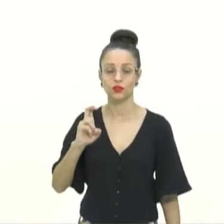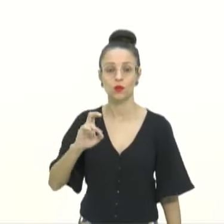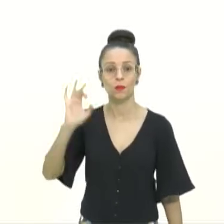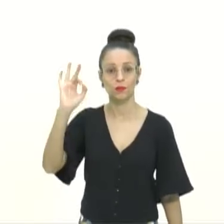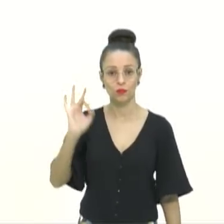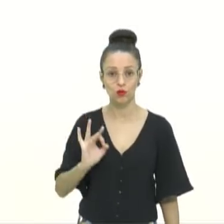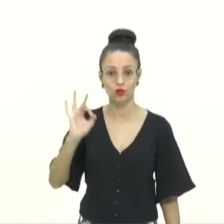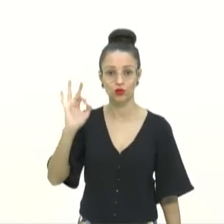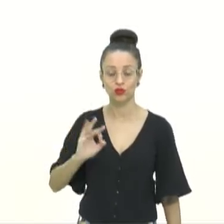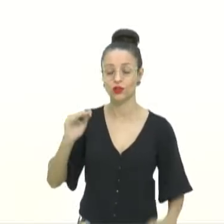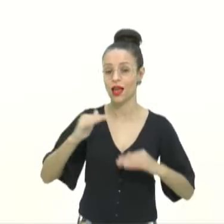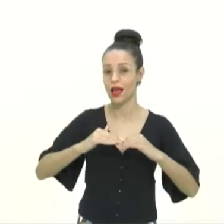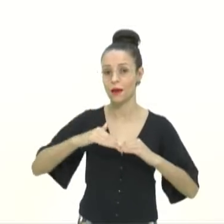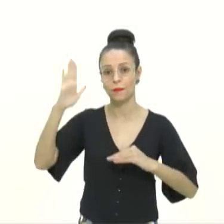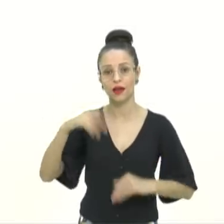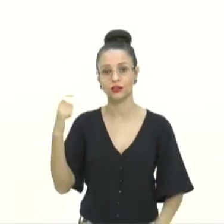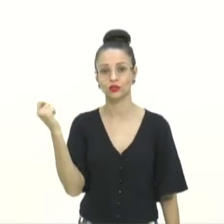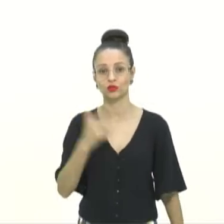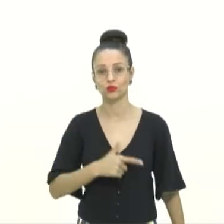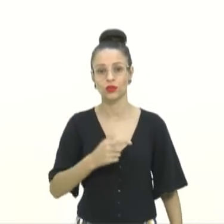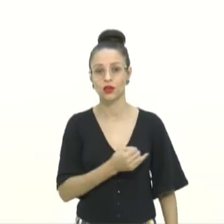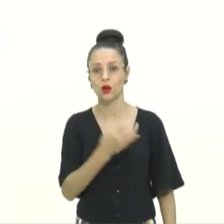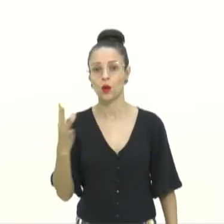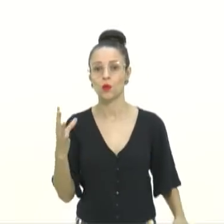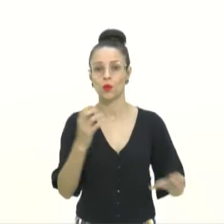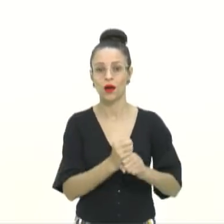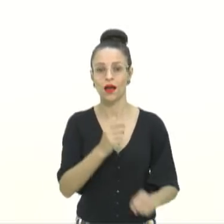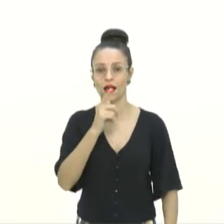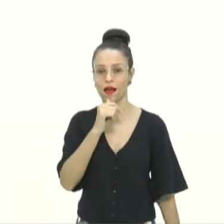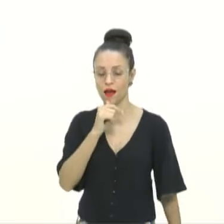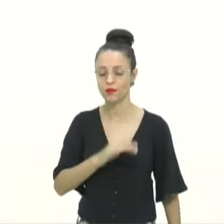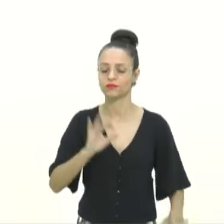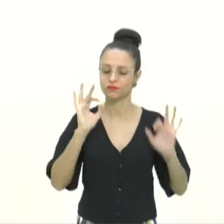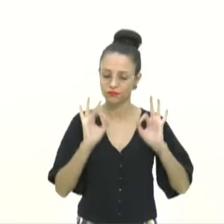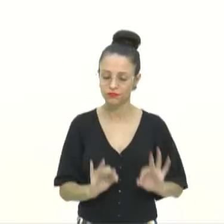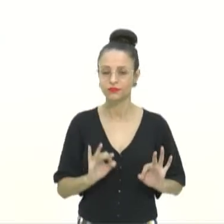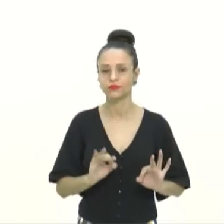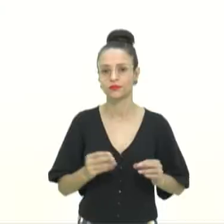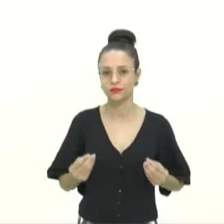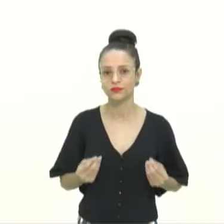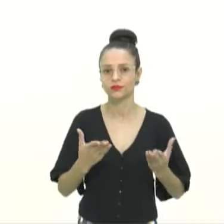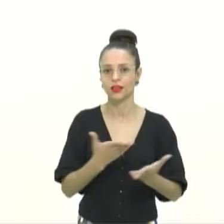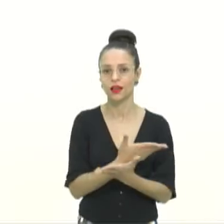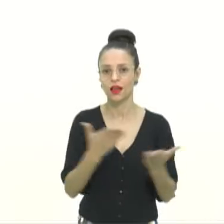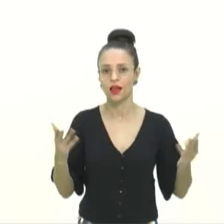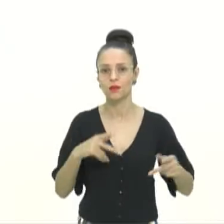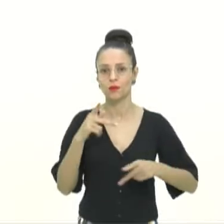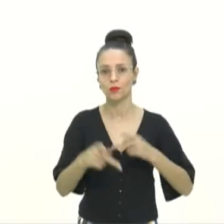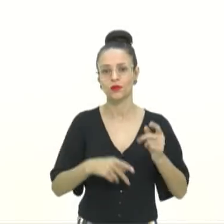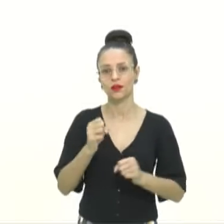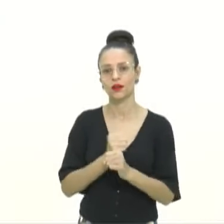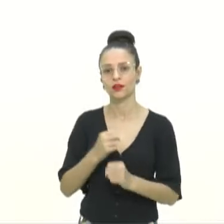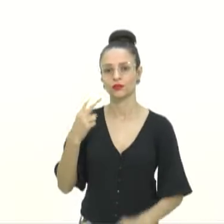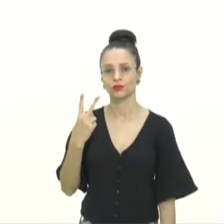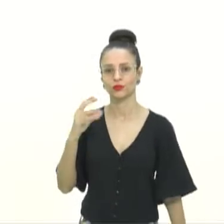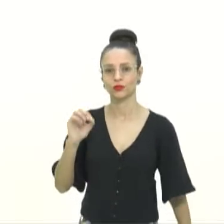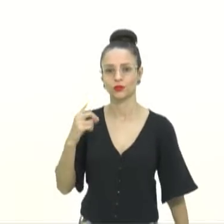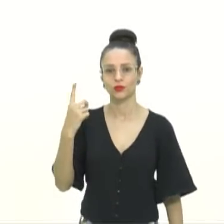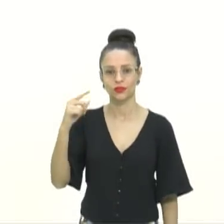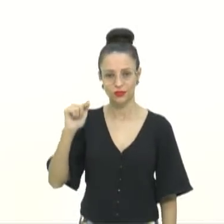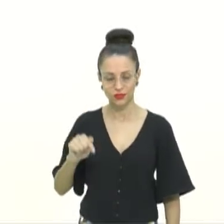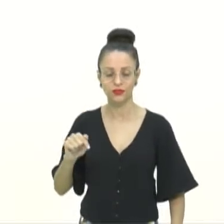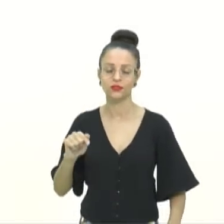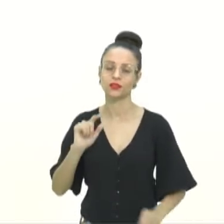43,5% superior à quantidade de água que foi efetivamente entregue à população em